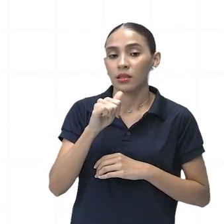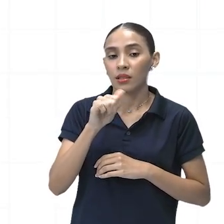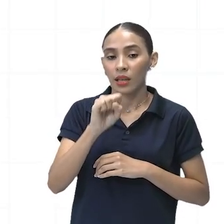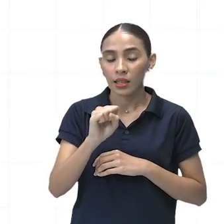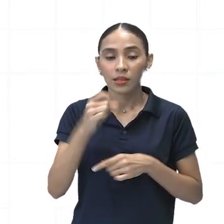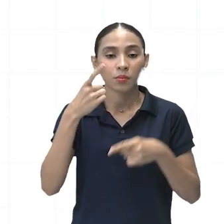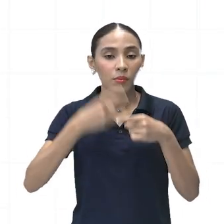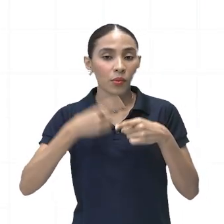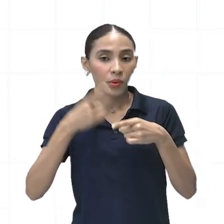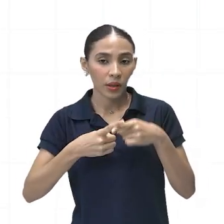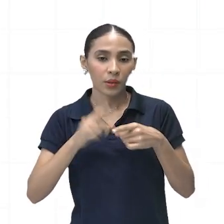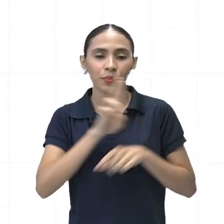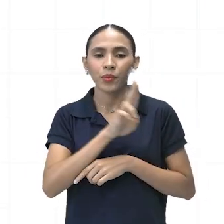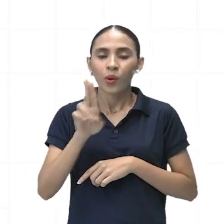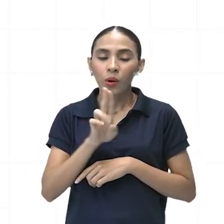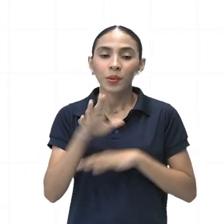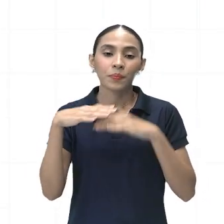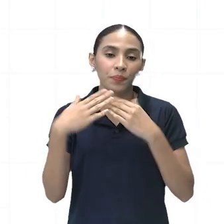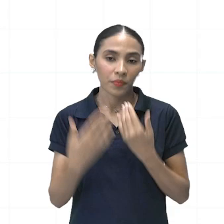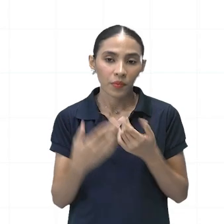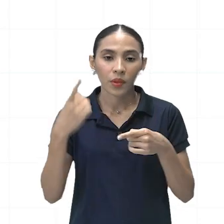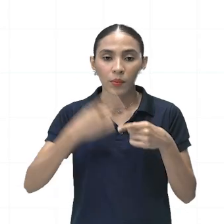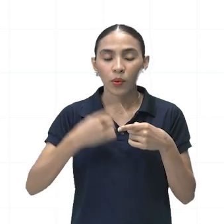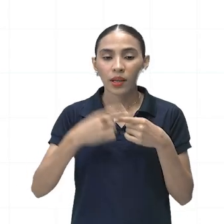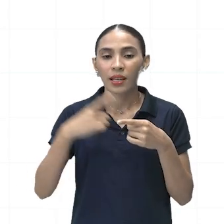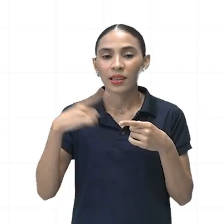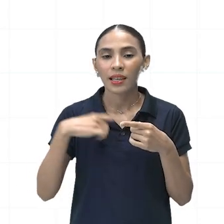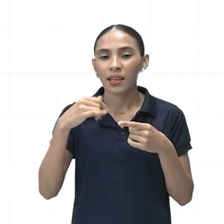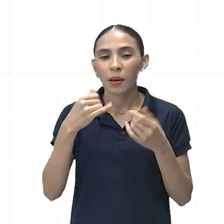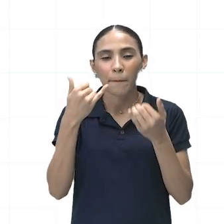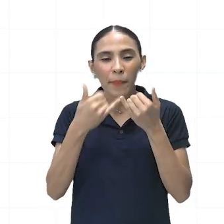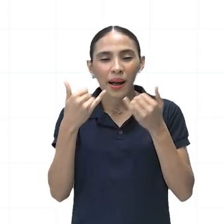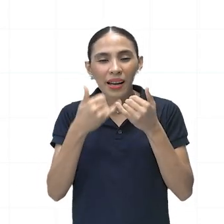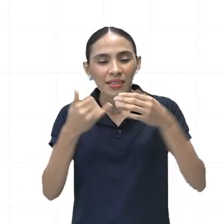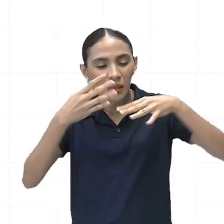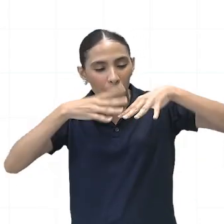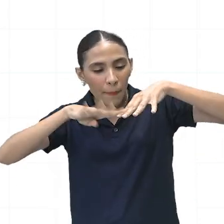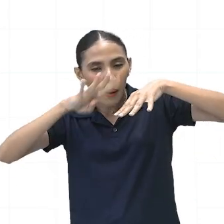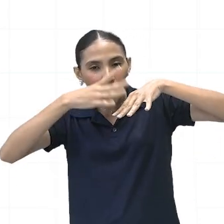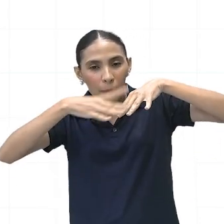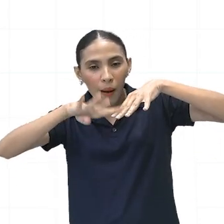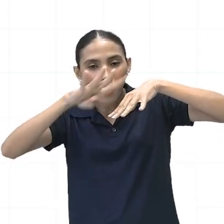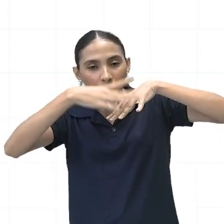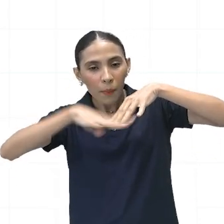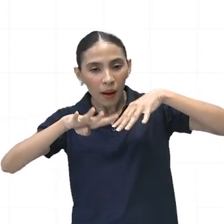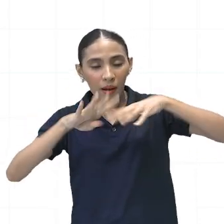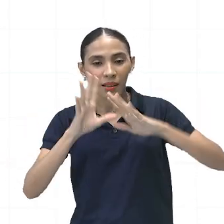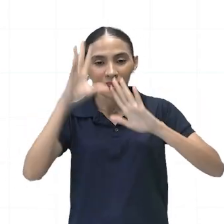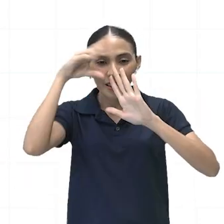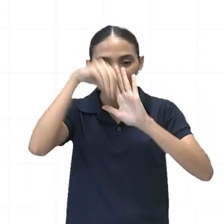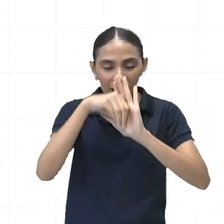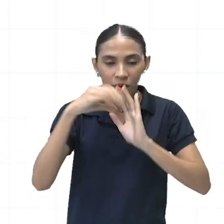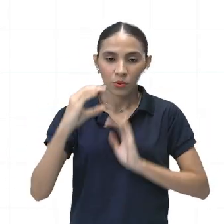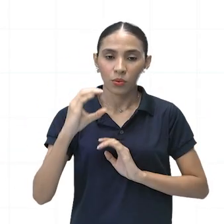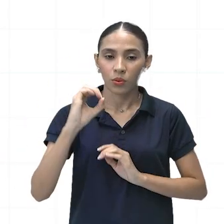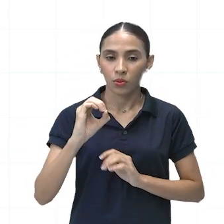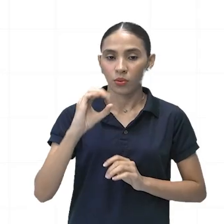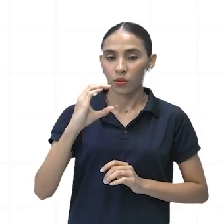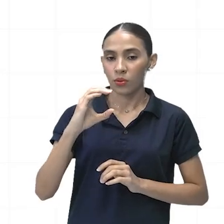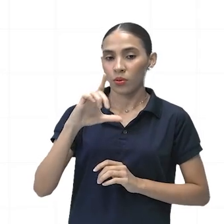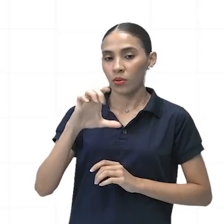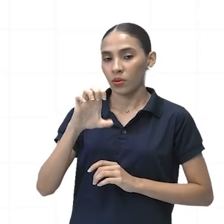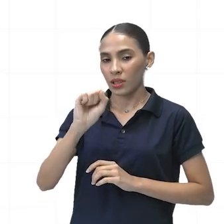chamadas de ciliadas porque elas têm pequenos cílios em sua superfície. E como elas estão dentro da cóclea, e a cóclea